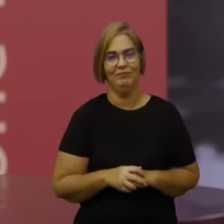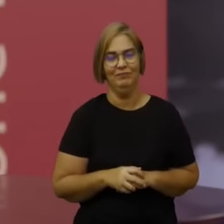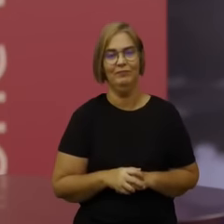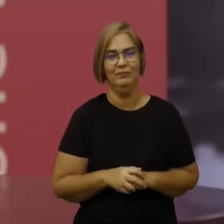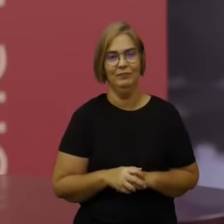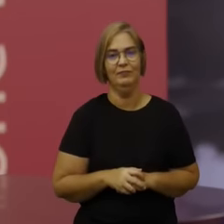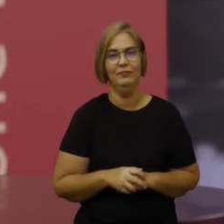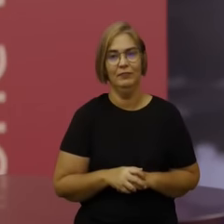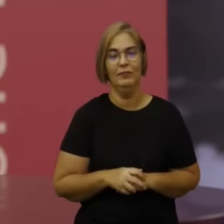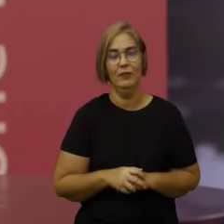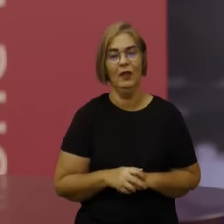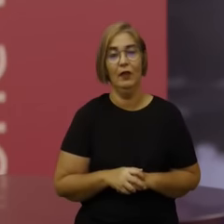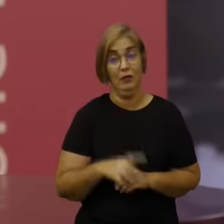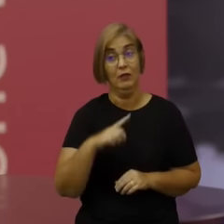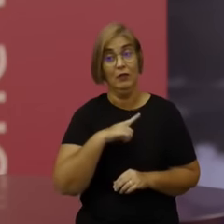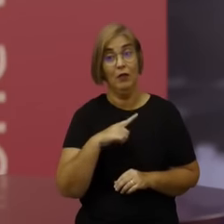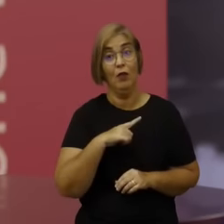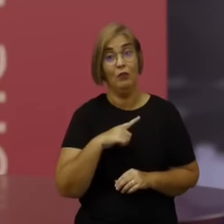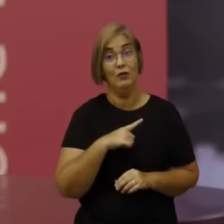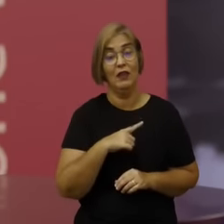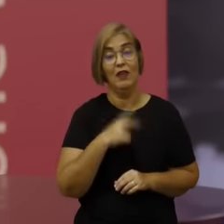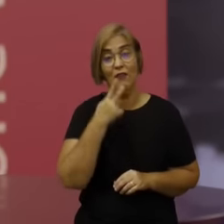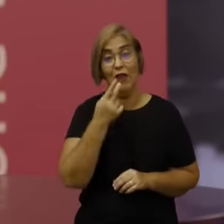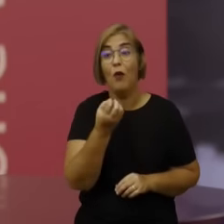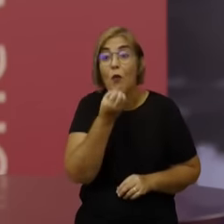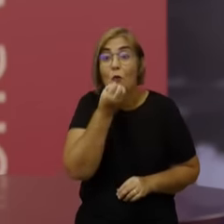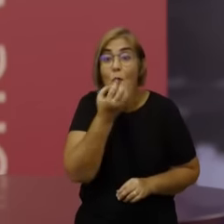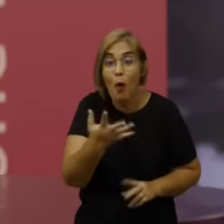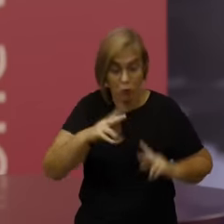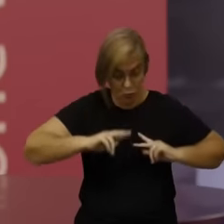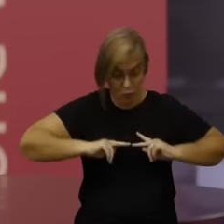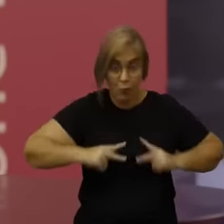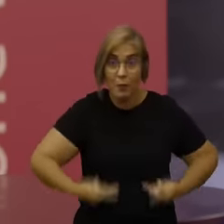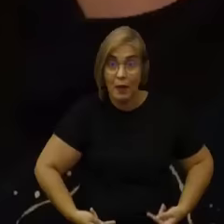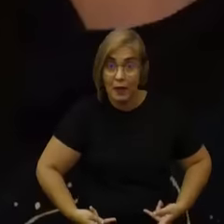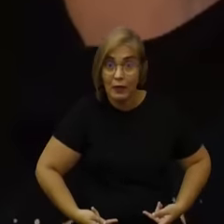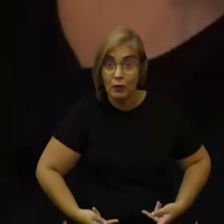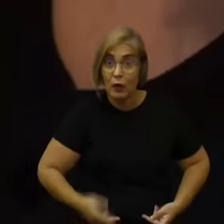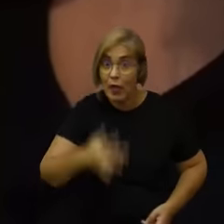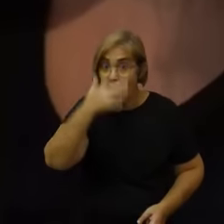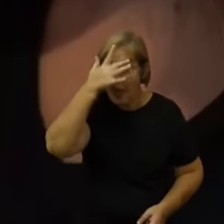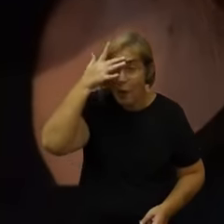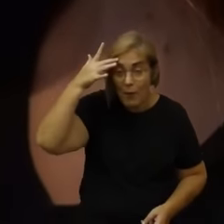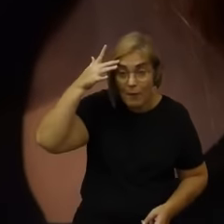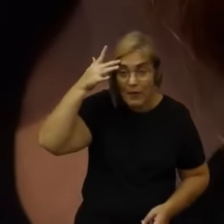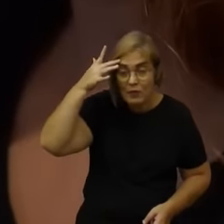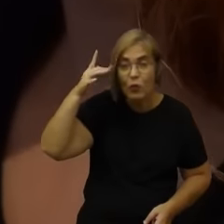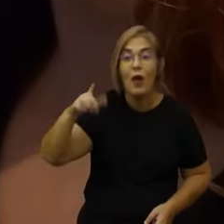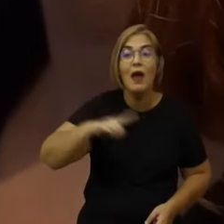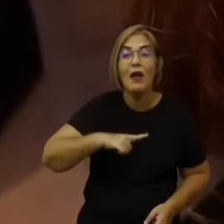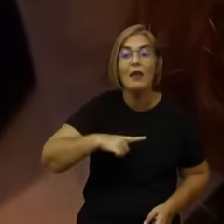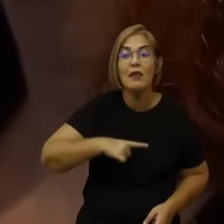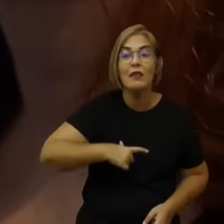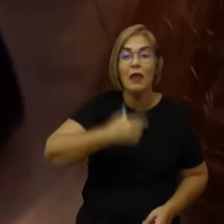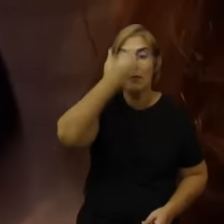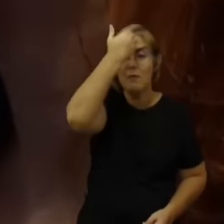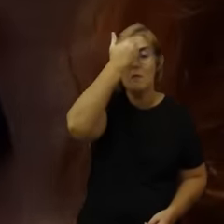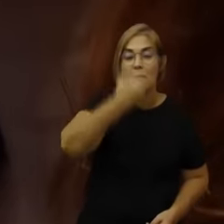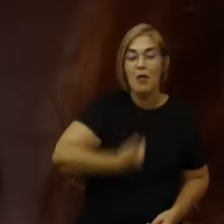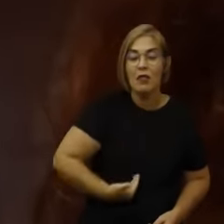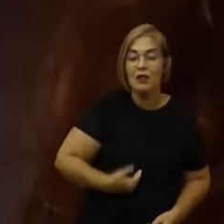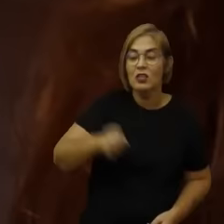"Bom, o ser humano é um ser eh dividido entre o sim e o não